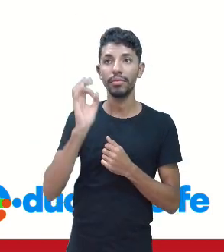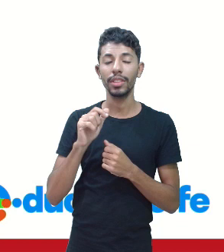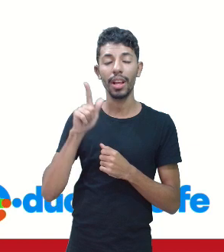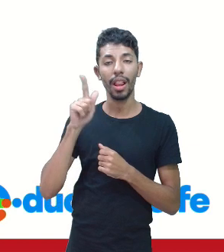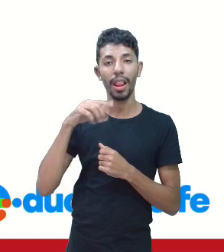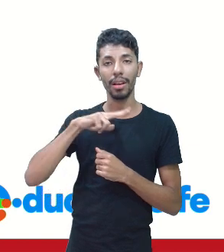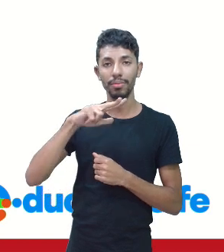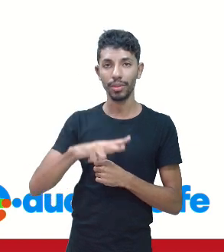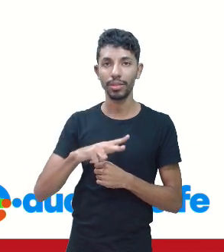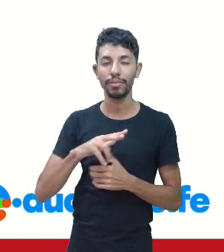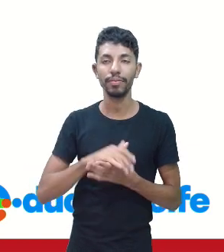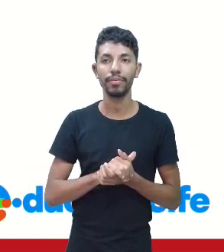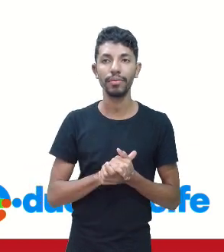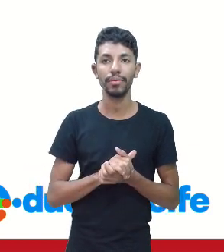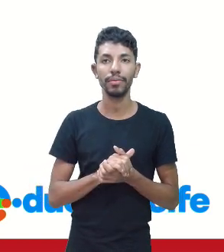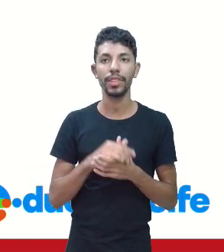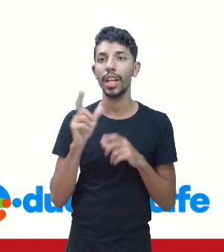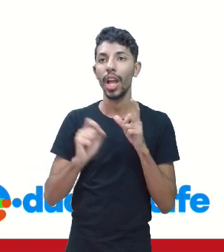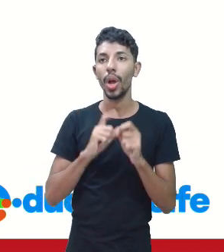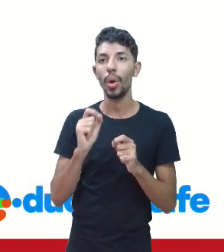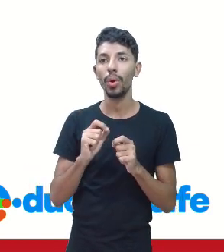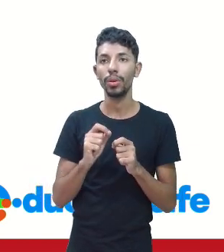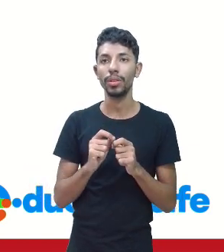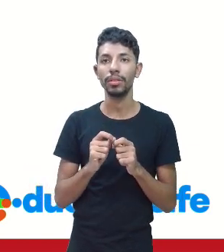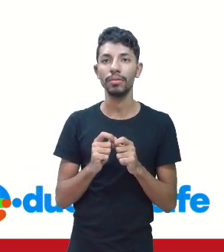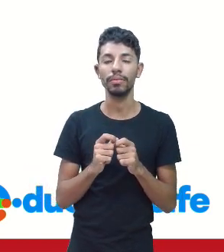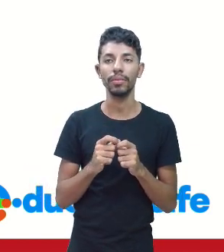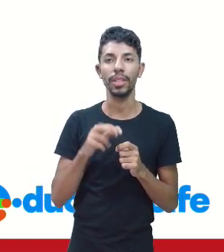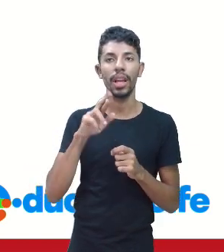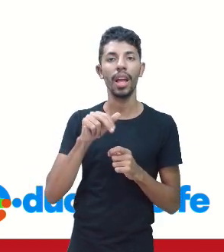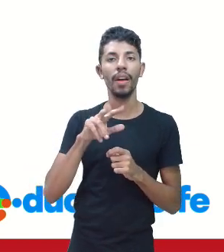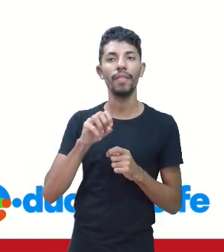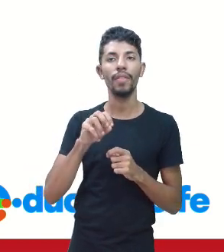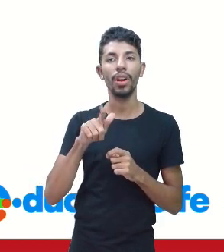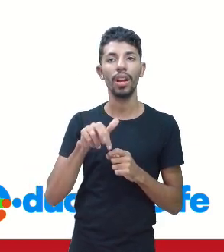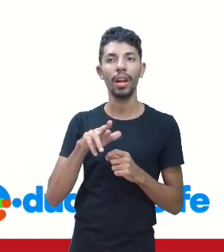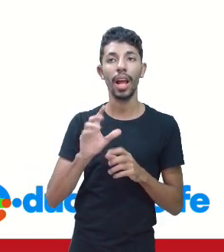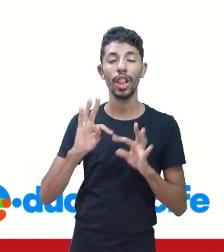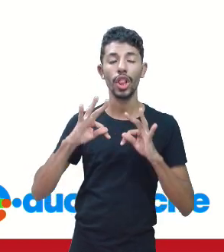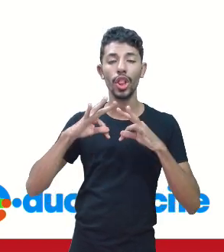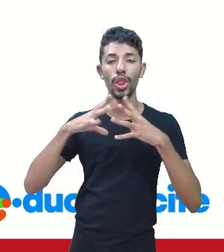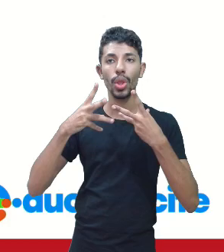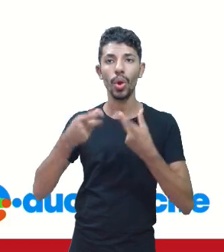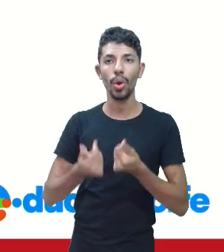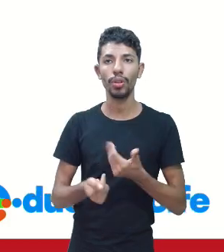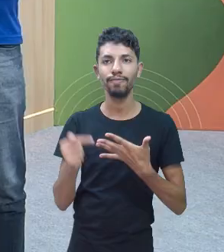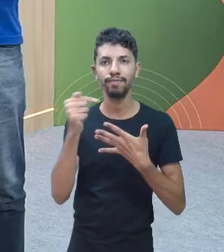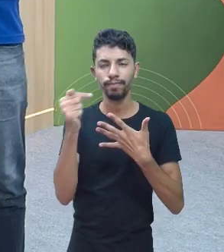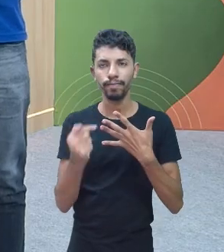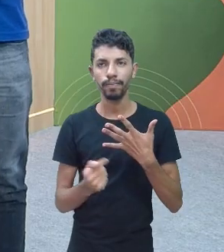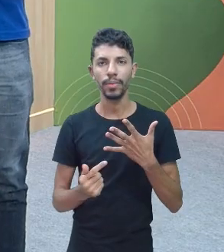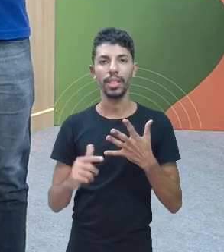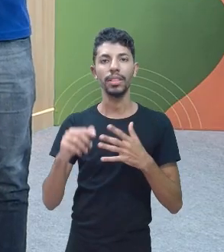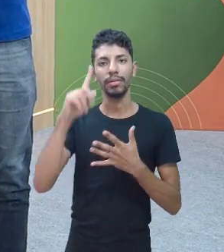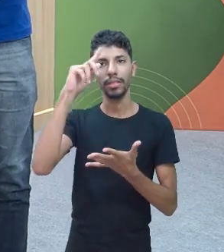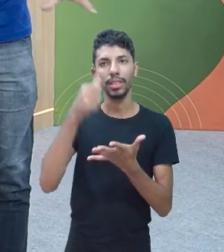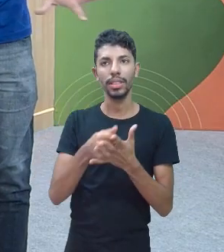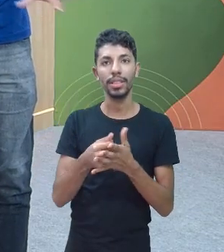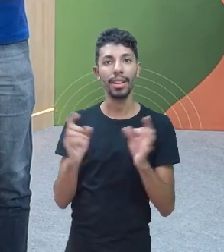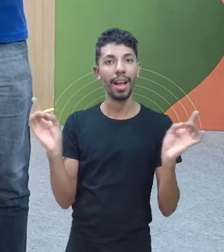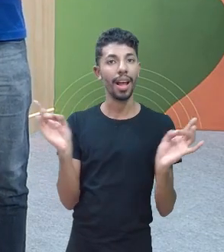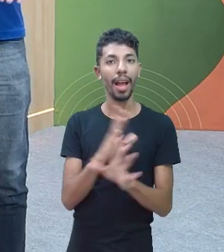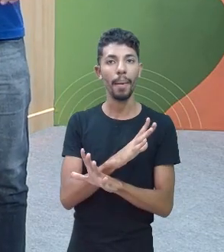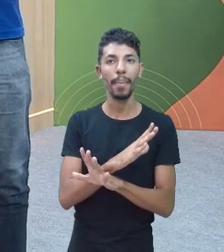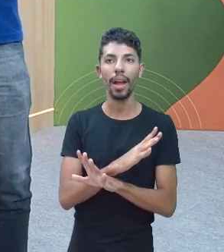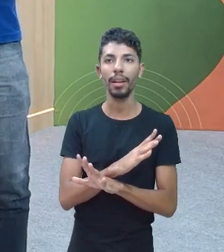Portugal, foi de revogar todas as medidas tomadas por Dom João VI no Brasil. O que eu quero dizer com revogar?